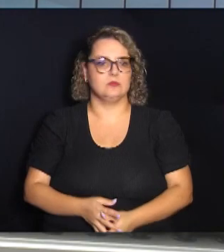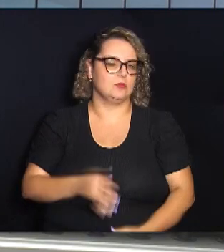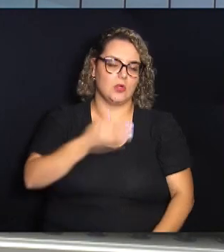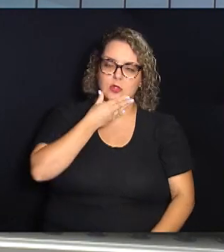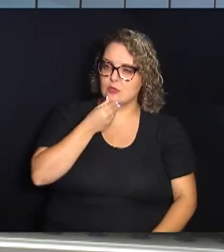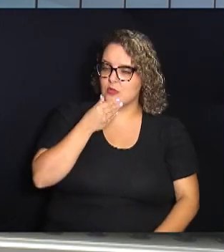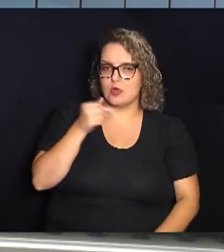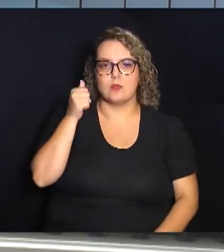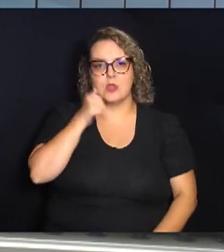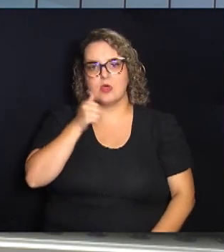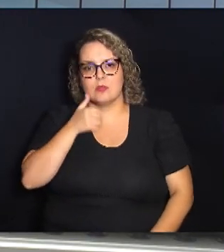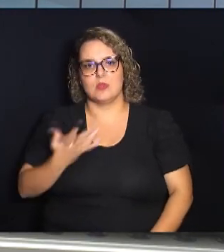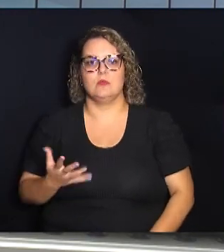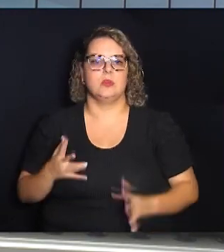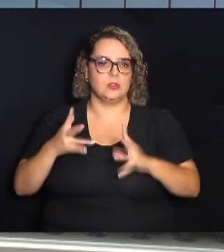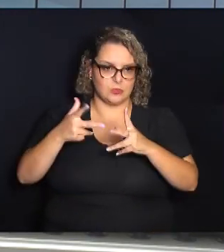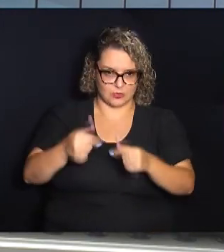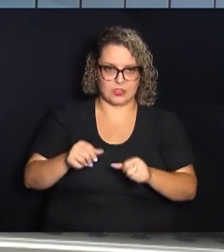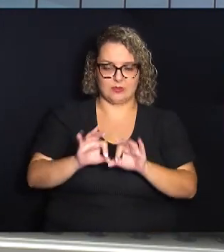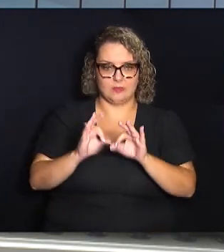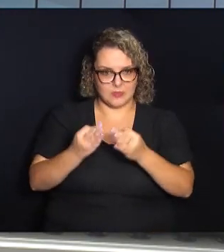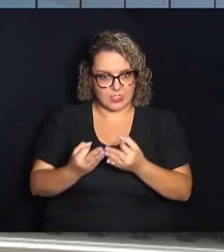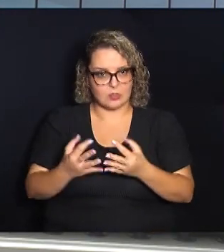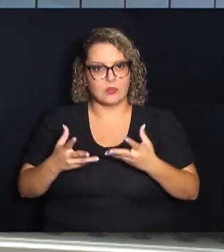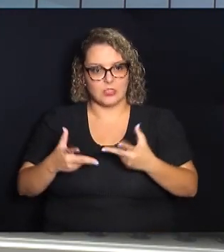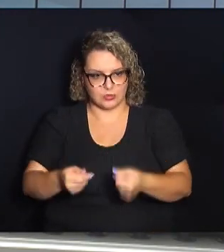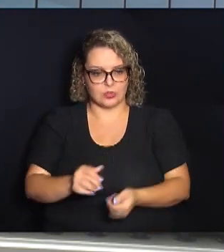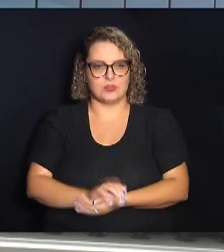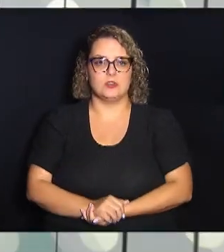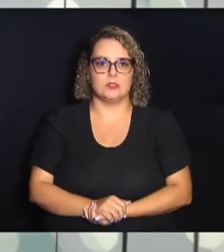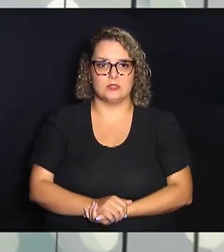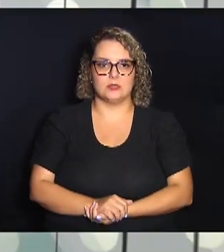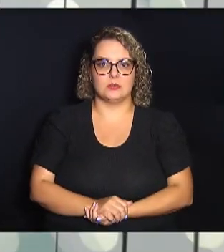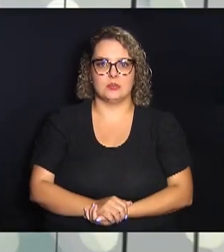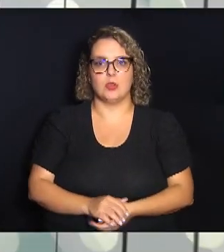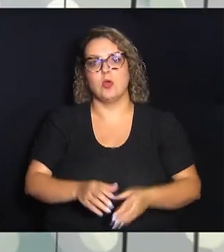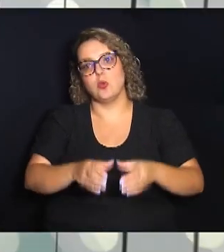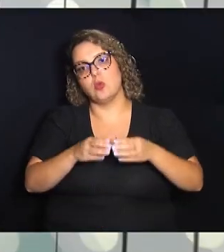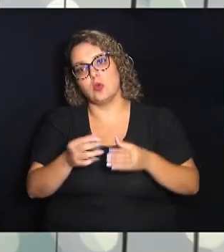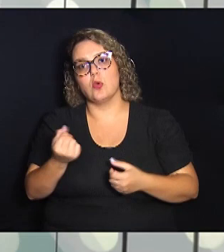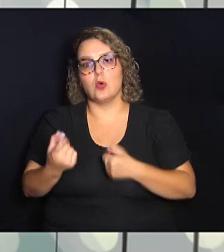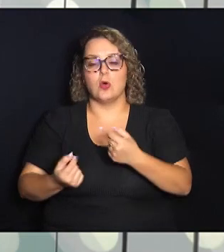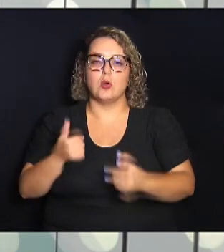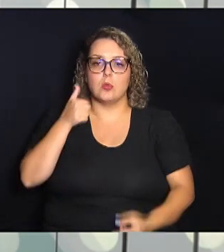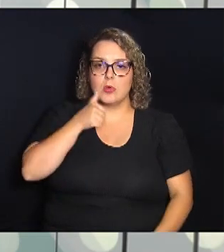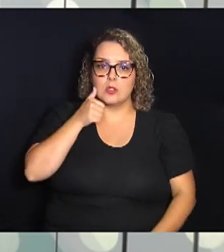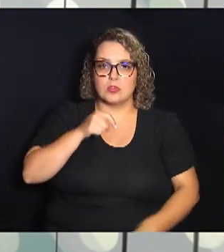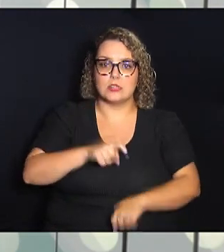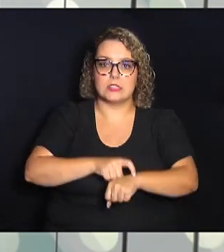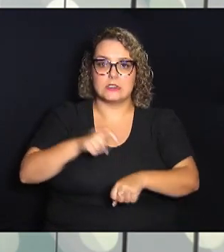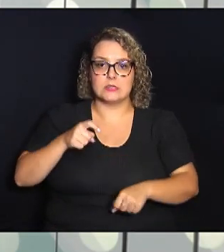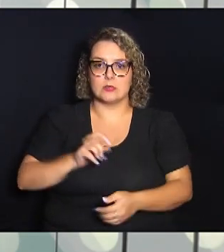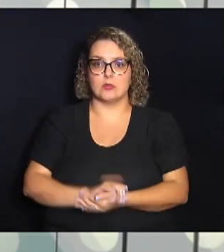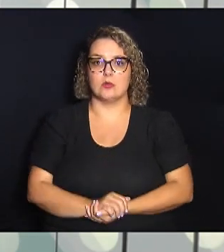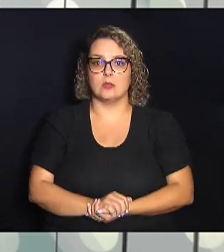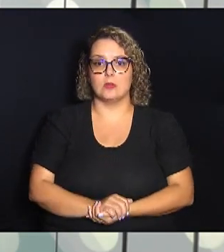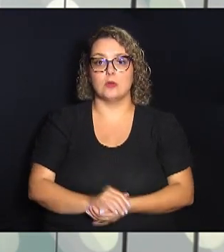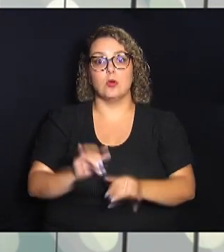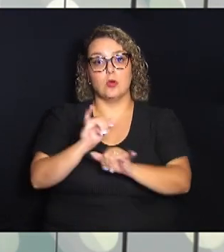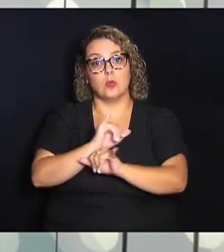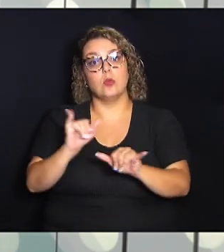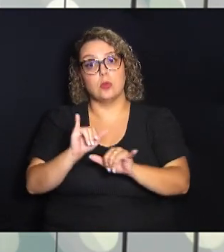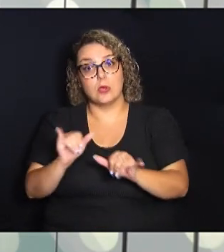homens, mulheres, enfim, né, para toda a família, para todo mundo que convive com alguma mulher que esteja nesse período. um recado,